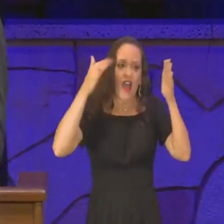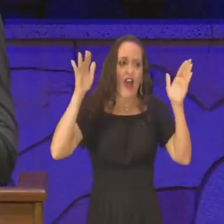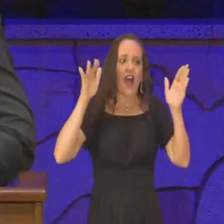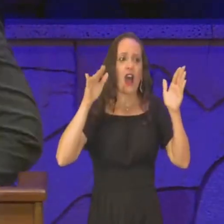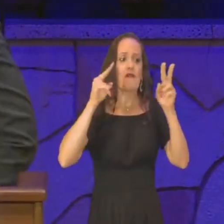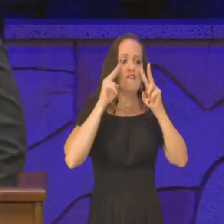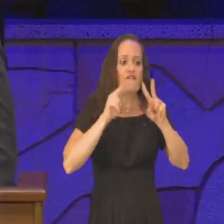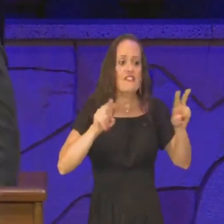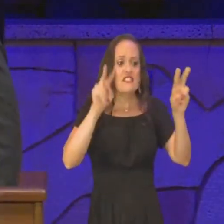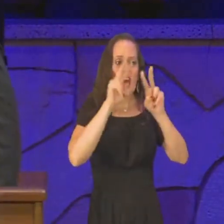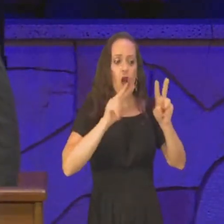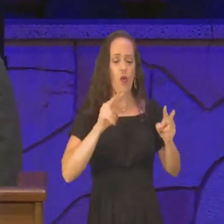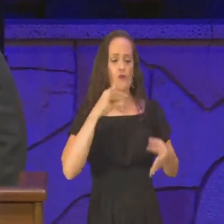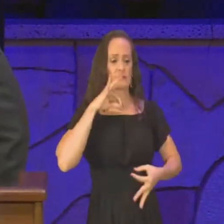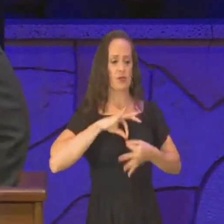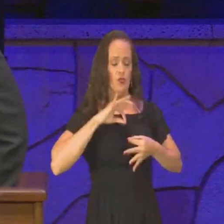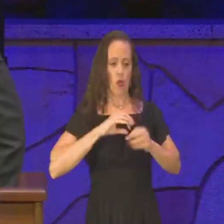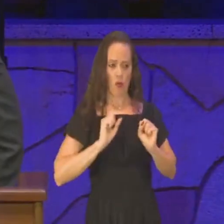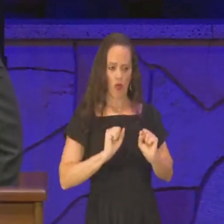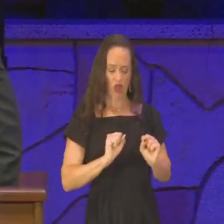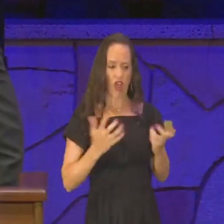veja anjos?